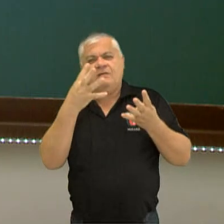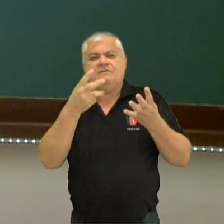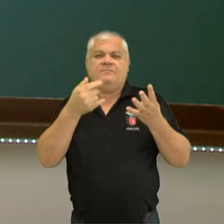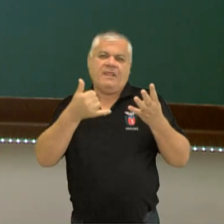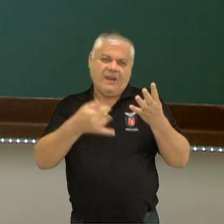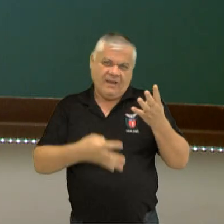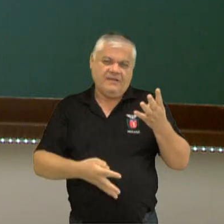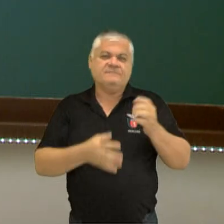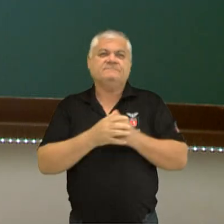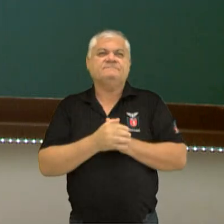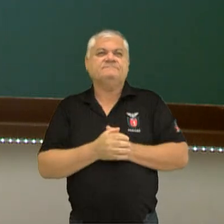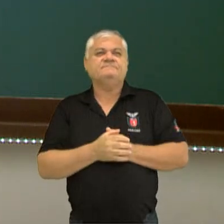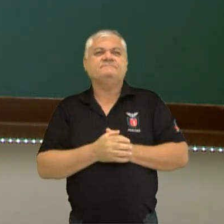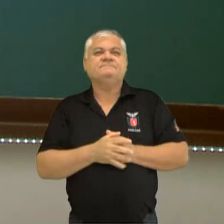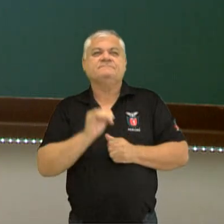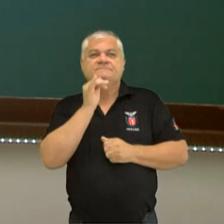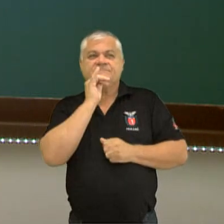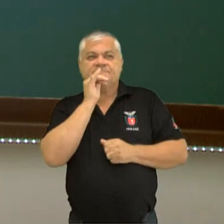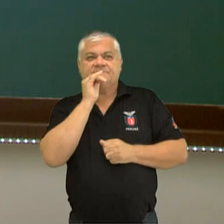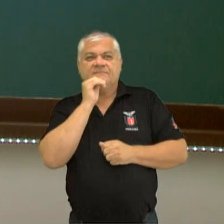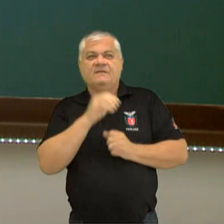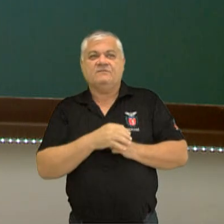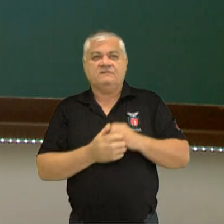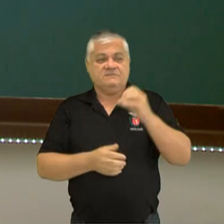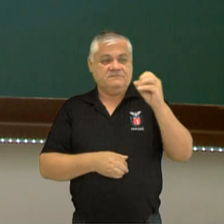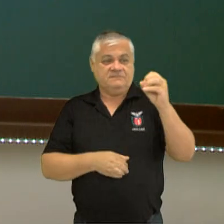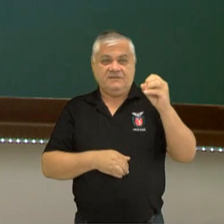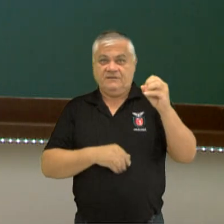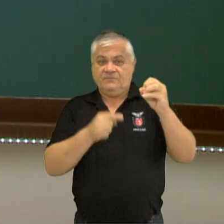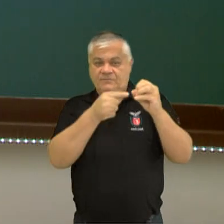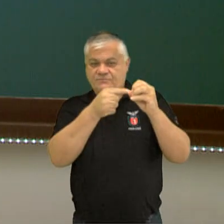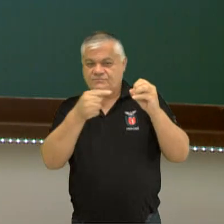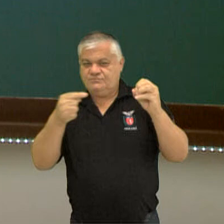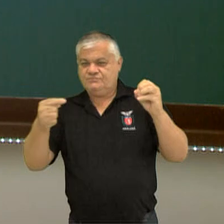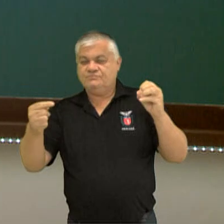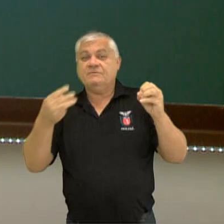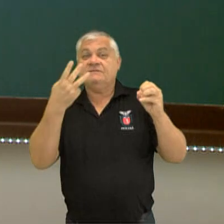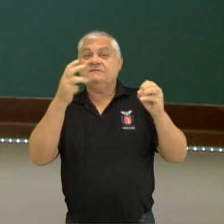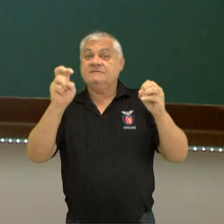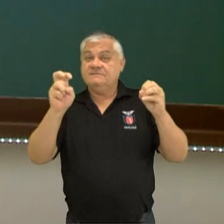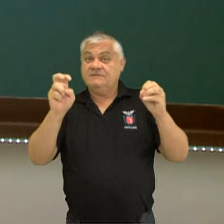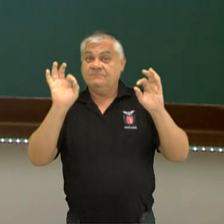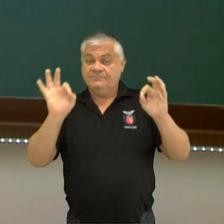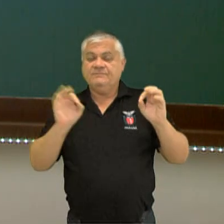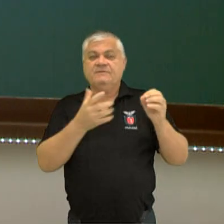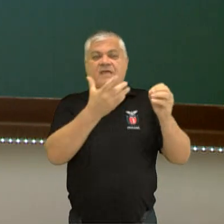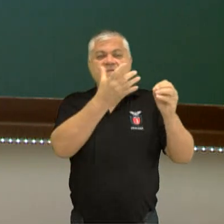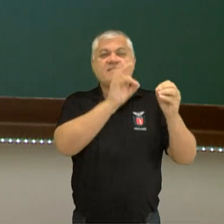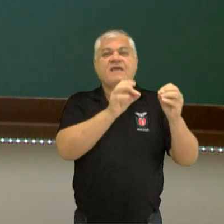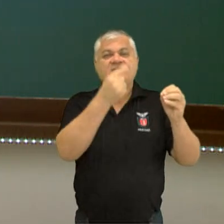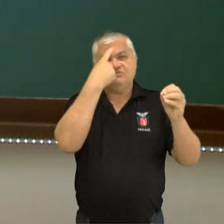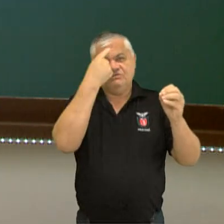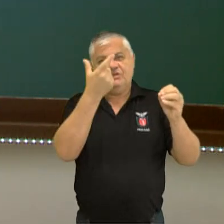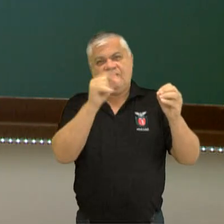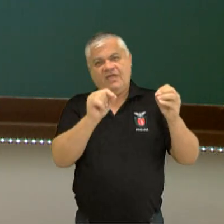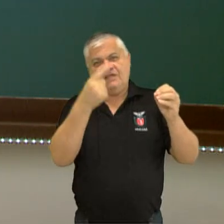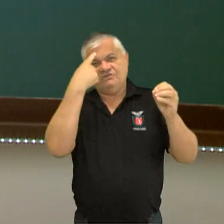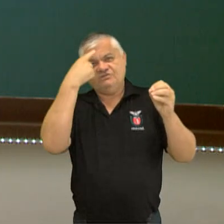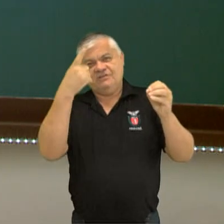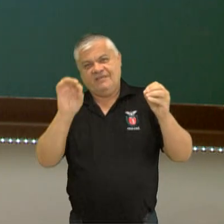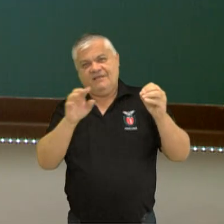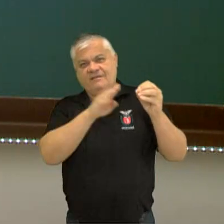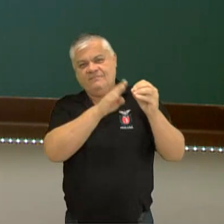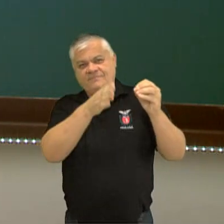tá? Então, tá aqui, ó. A variação vai de 0 até 35, porque foram de 10 em 10 dias medidos aí. Eu tive